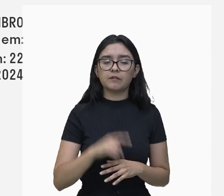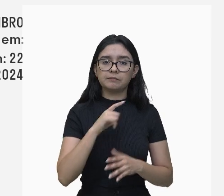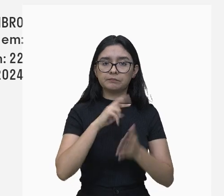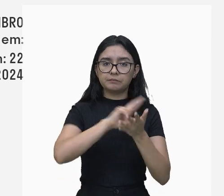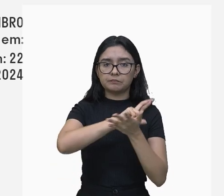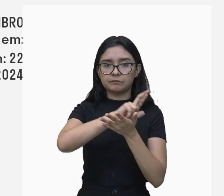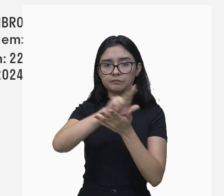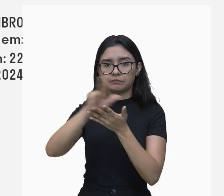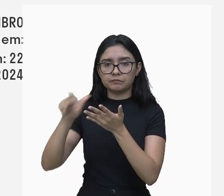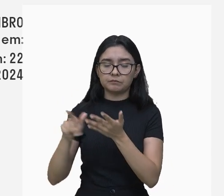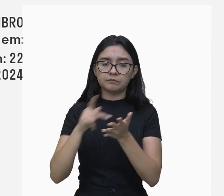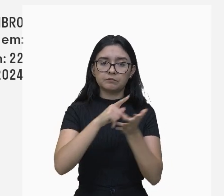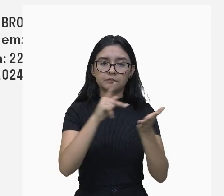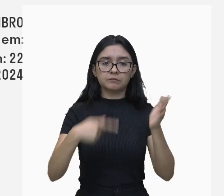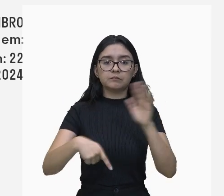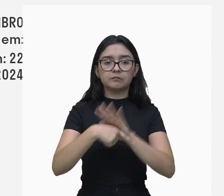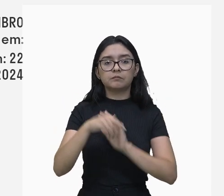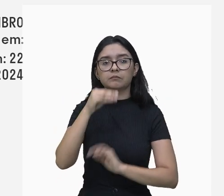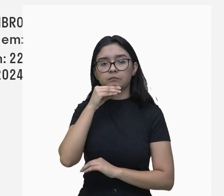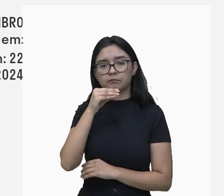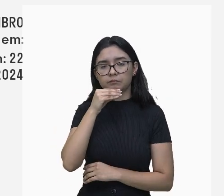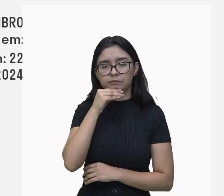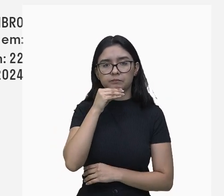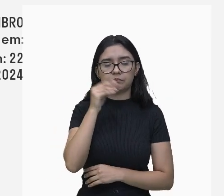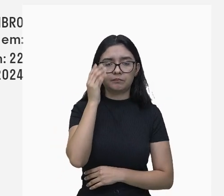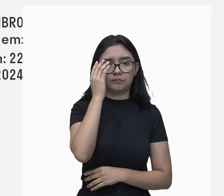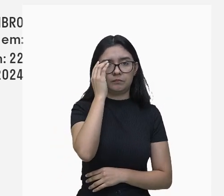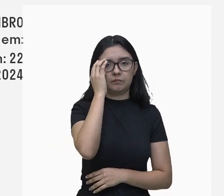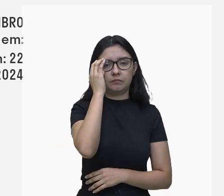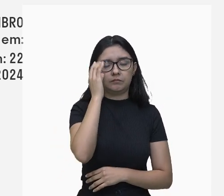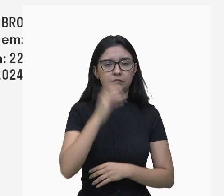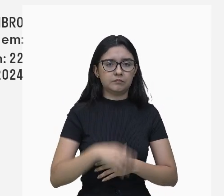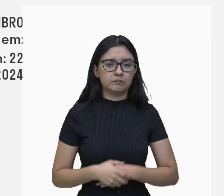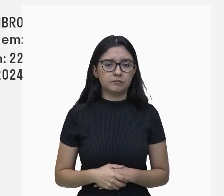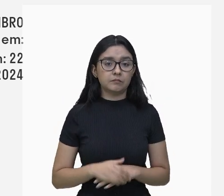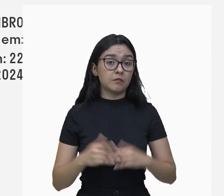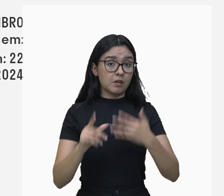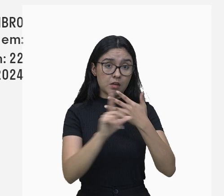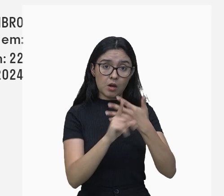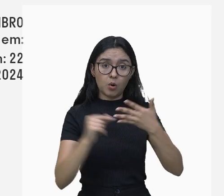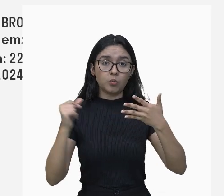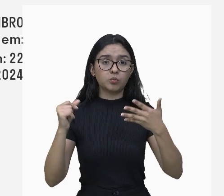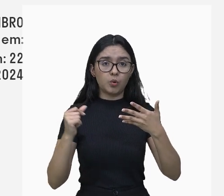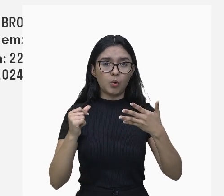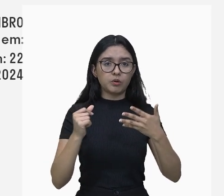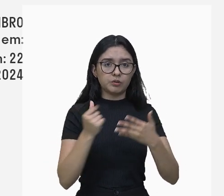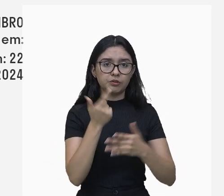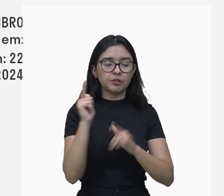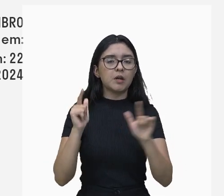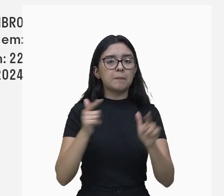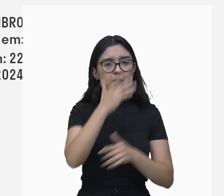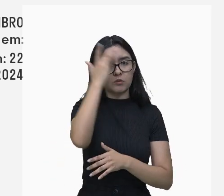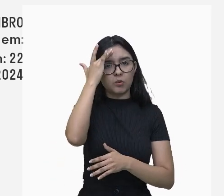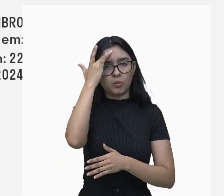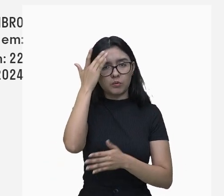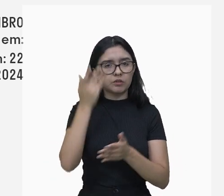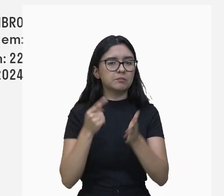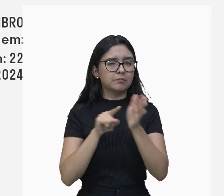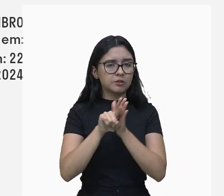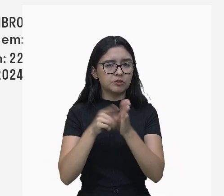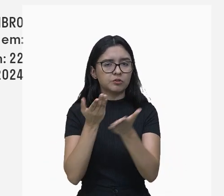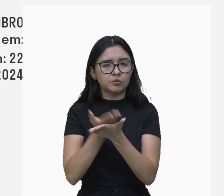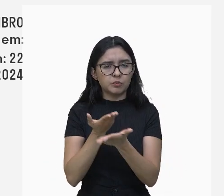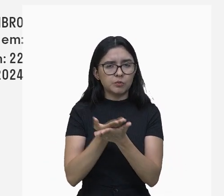diferentes da obra de Carlos Drummond de Andrade, em autores diferentes, ou seja, em estudiosos, né, que